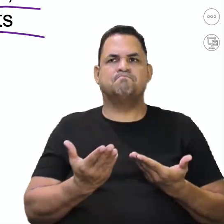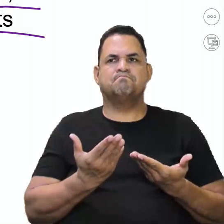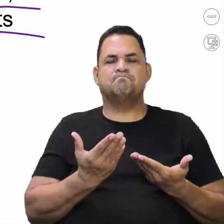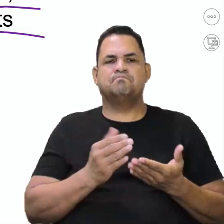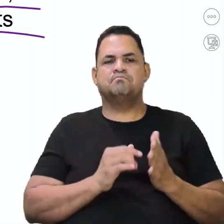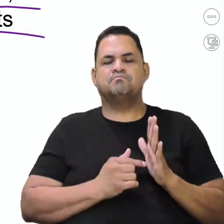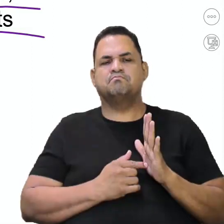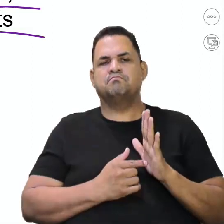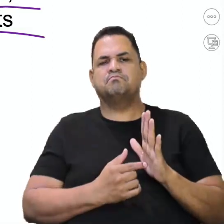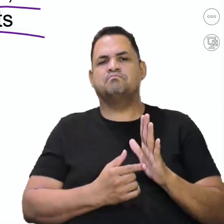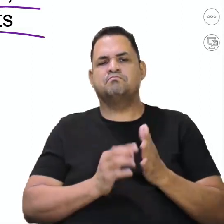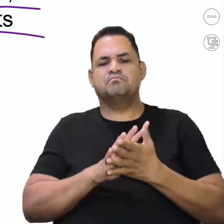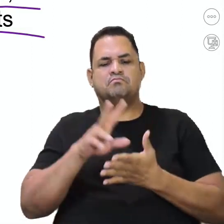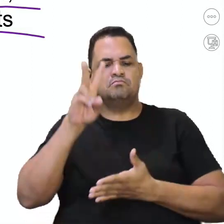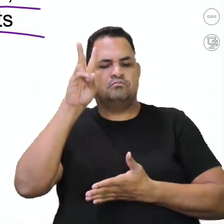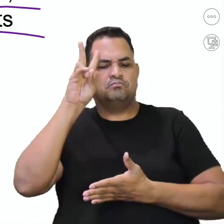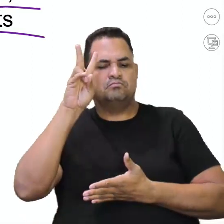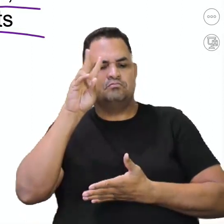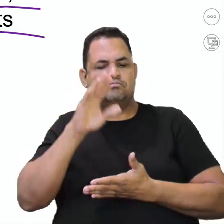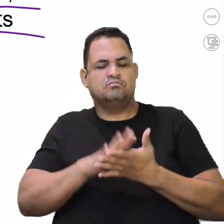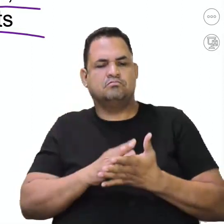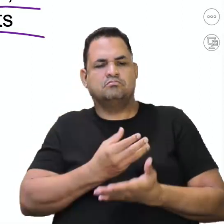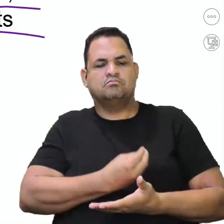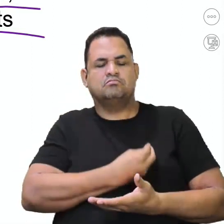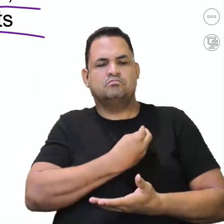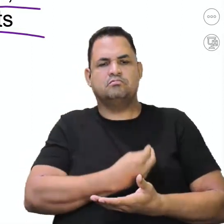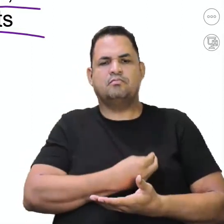dá uma história de vida